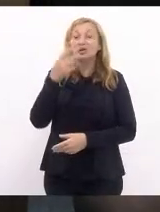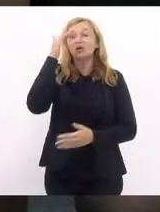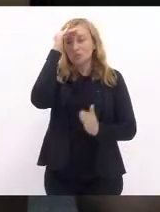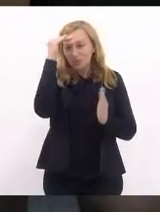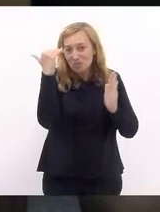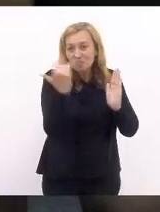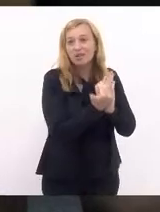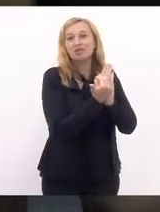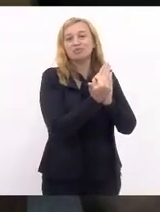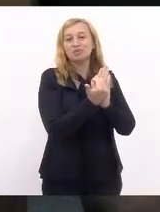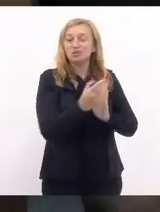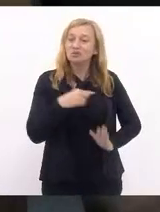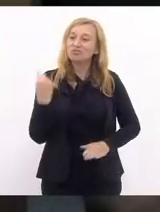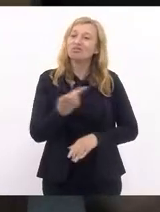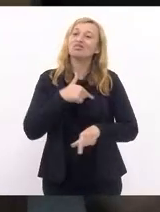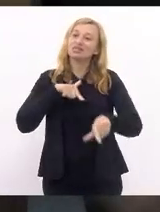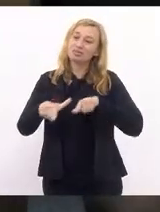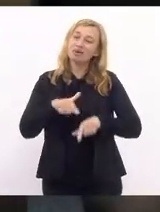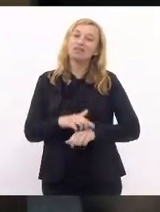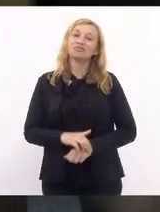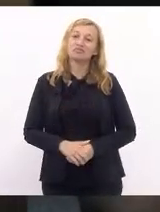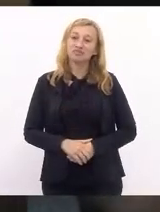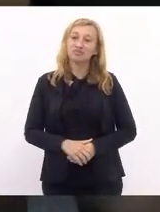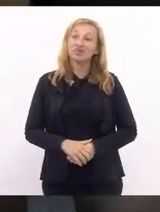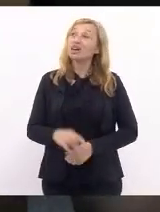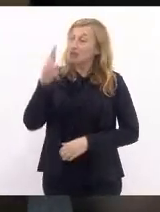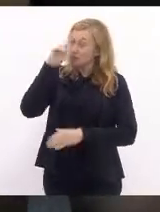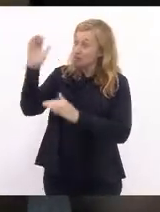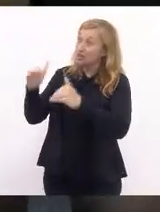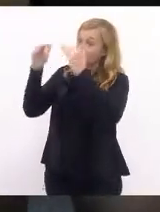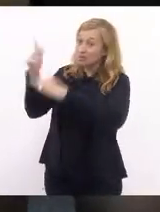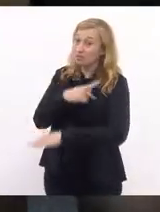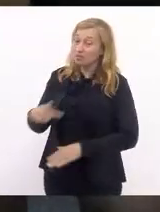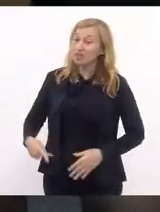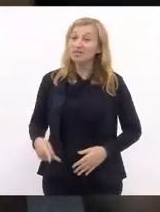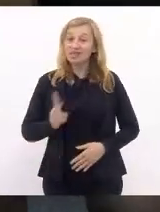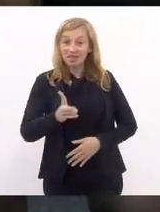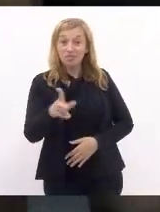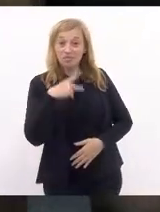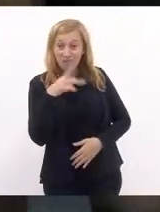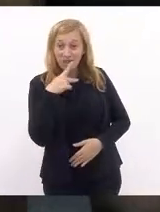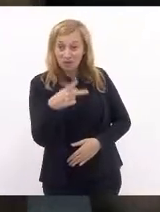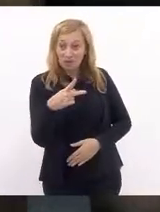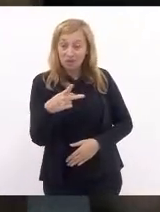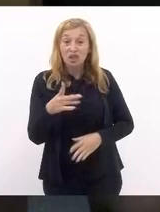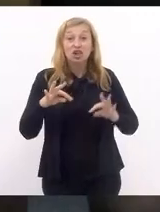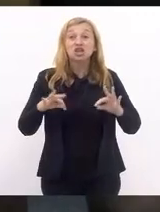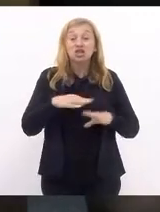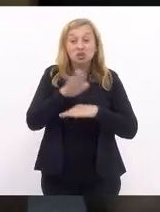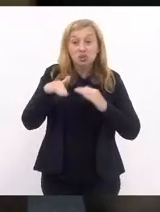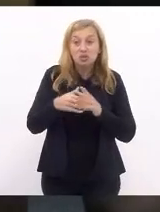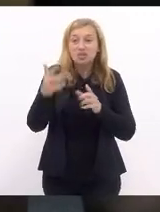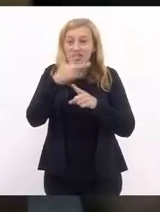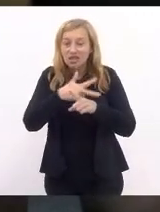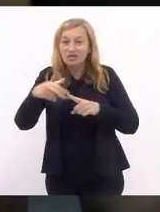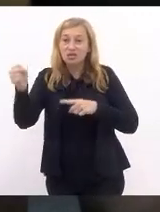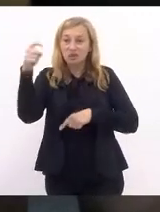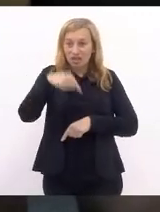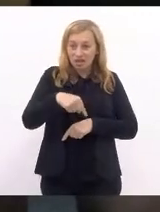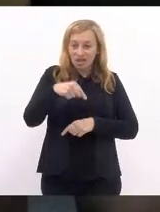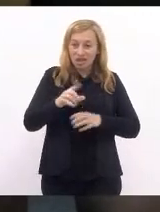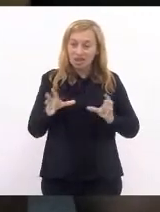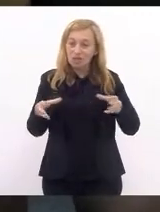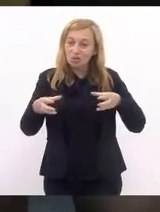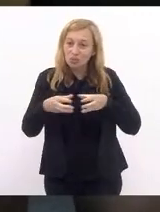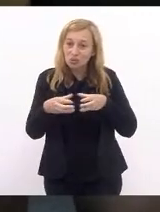cumprimos o nosso dever em vossa excelência sempre fez questão de dizer que todas as vitórias aqui